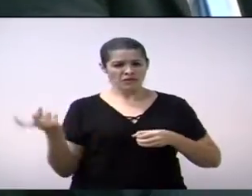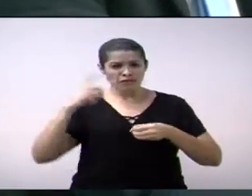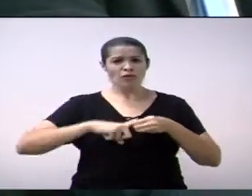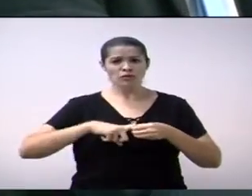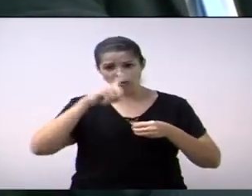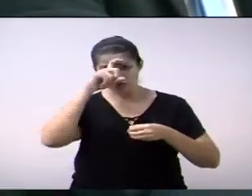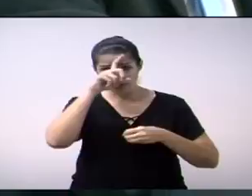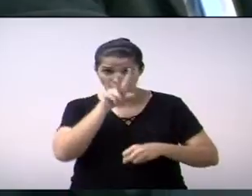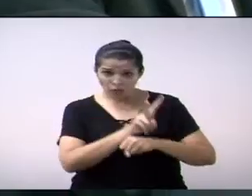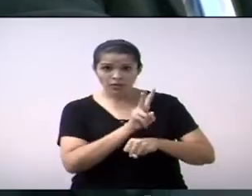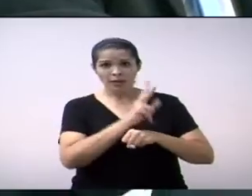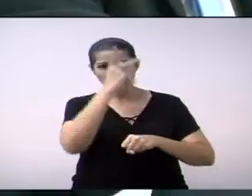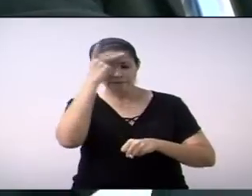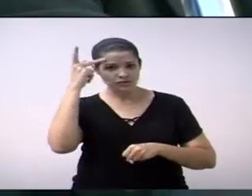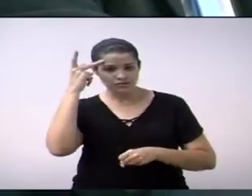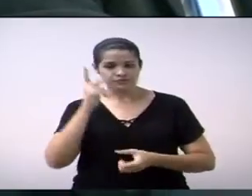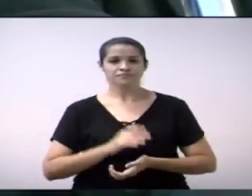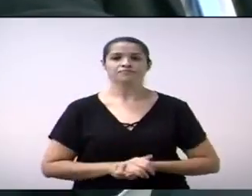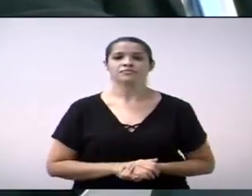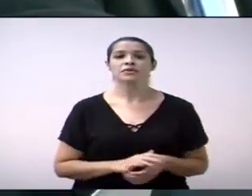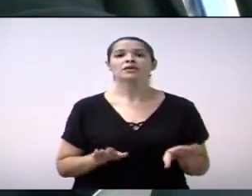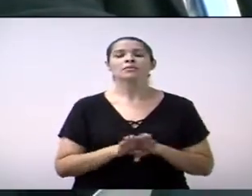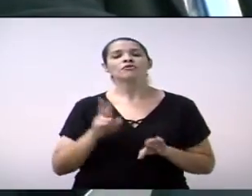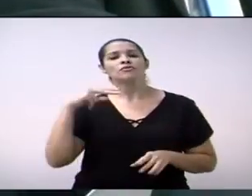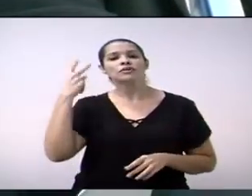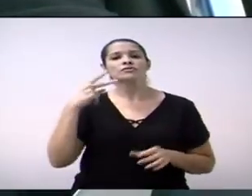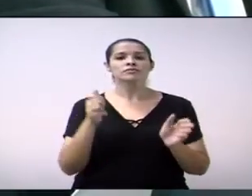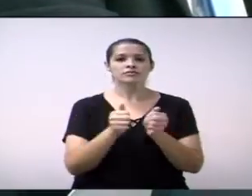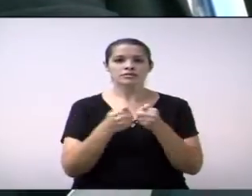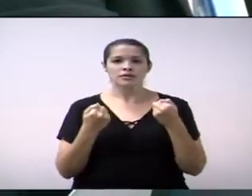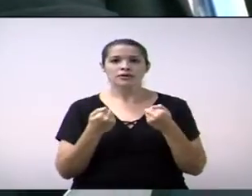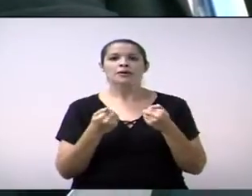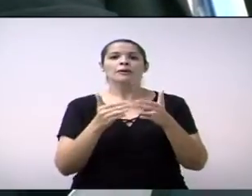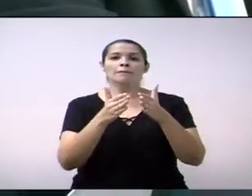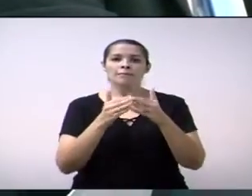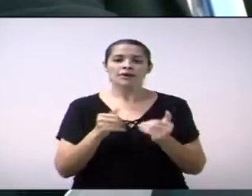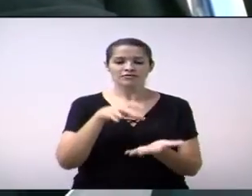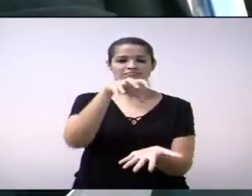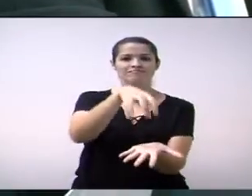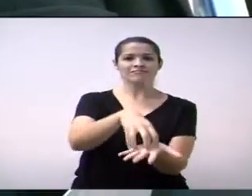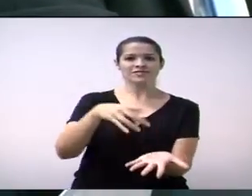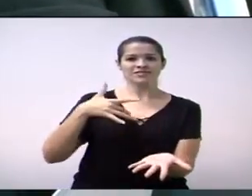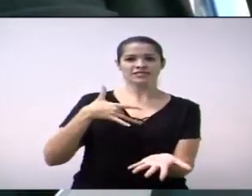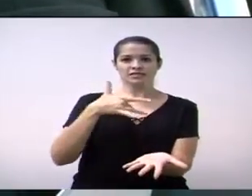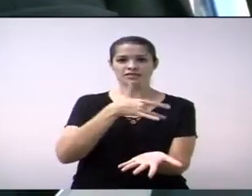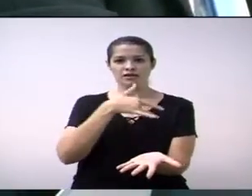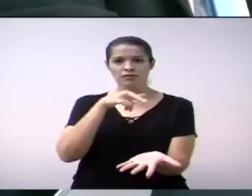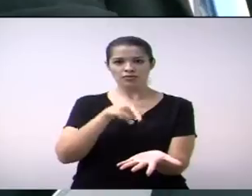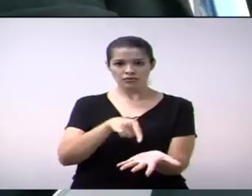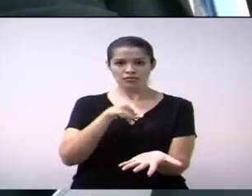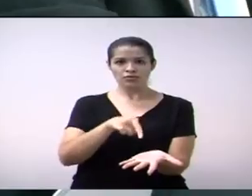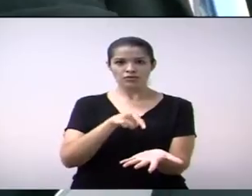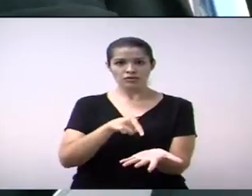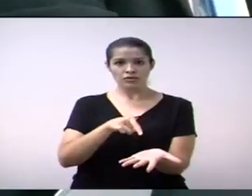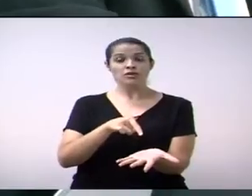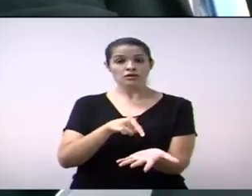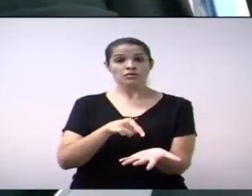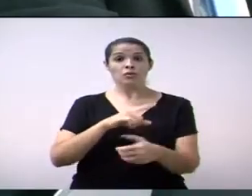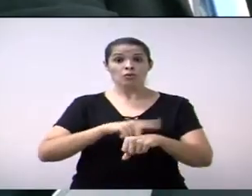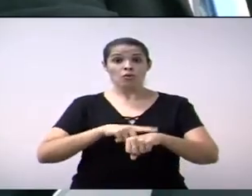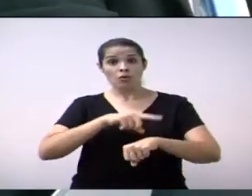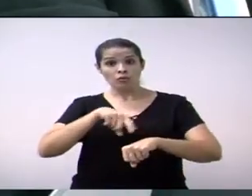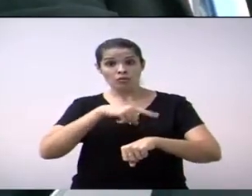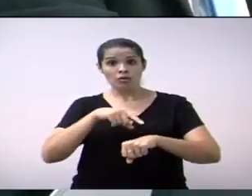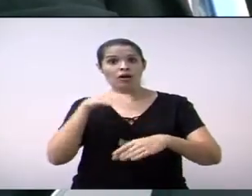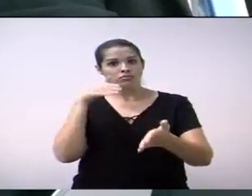ao Executivo estudos visando o funcionamento 24 horas da UBS São José. Número 157, vereador Fábio Valadão, solicitando